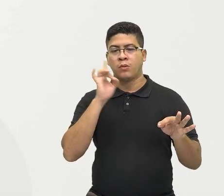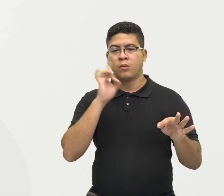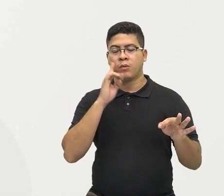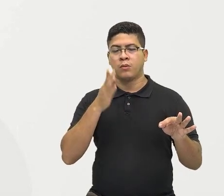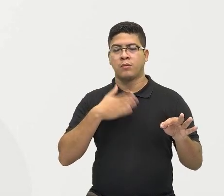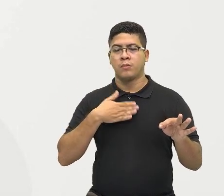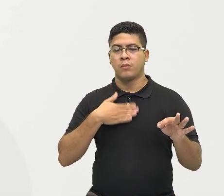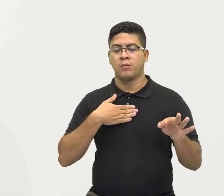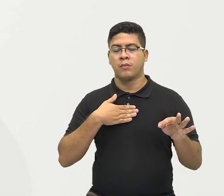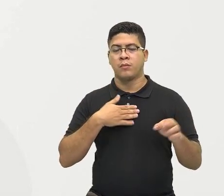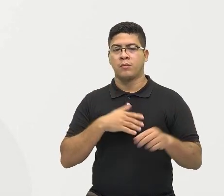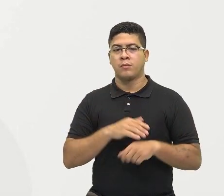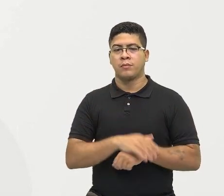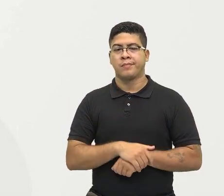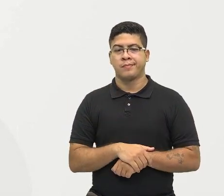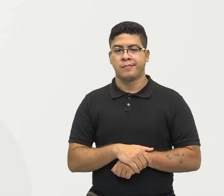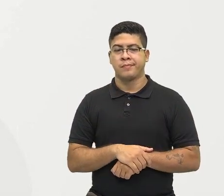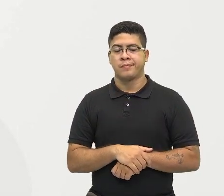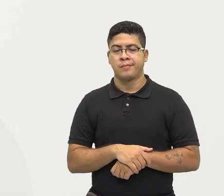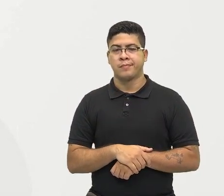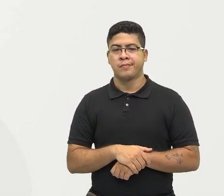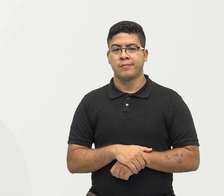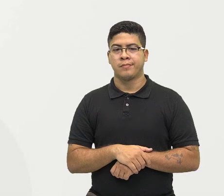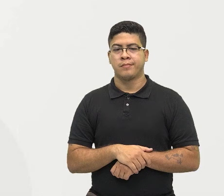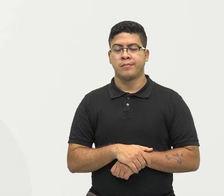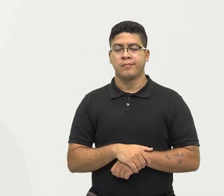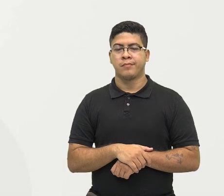meus. Então,